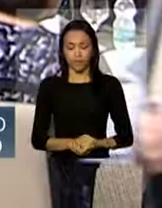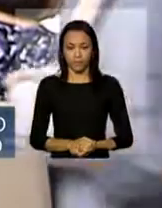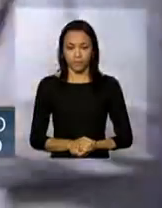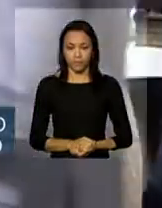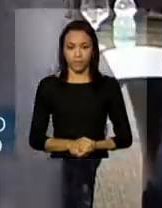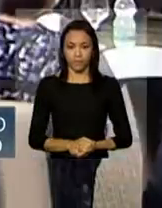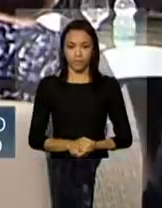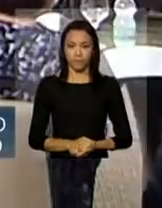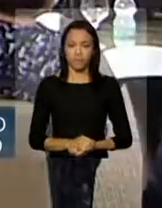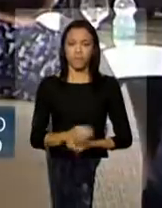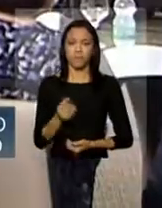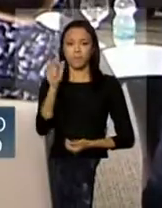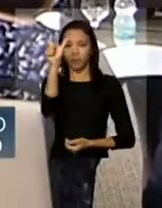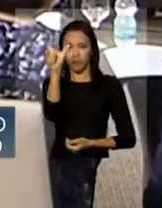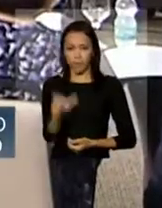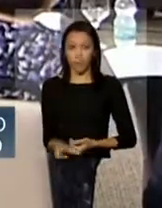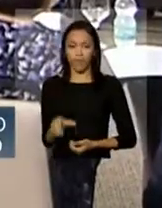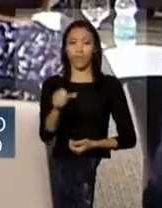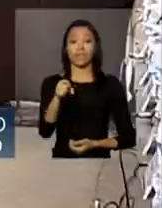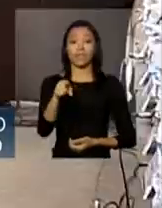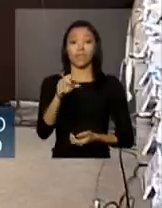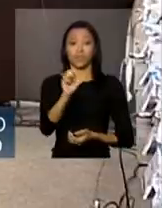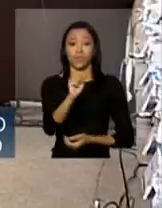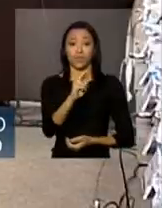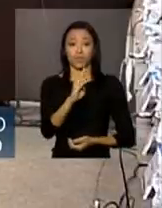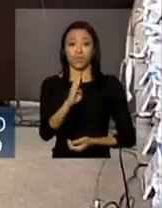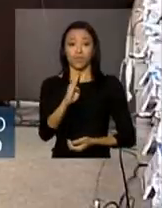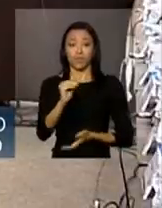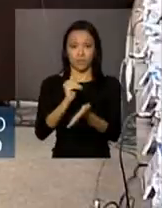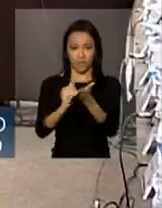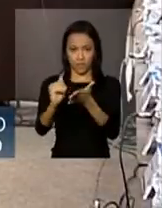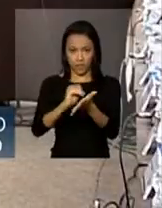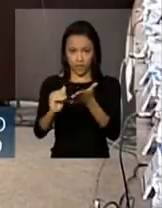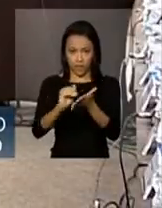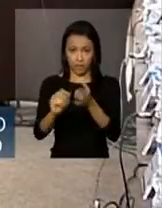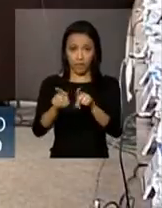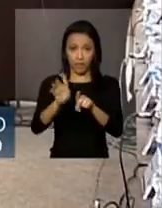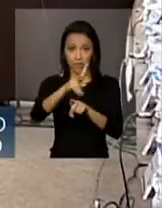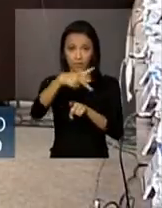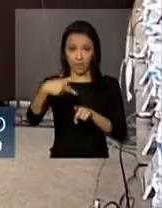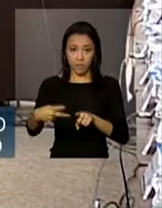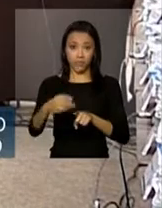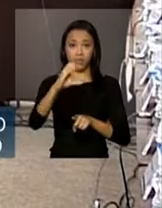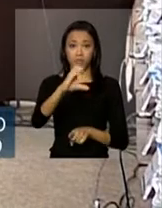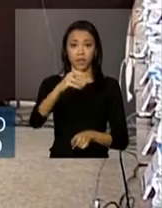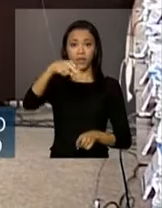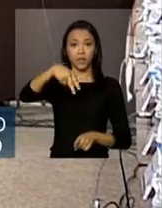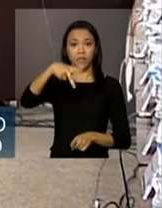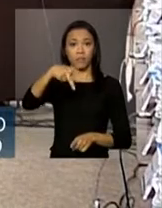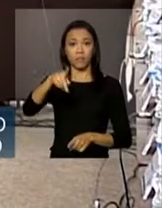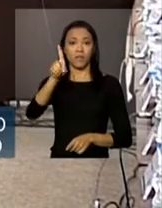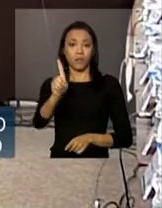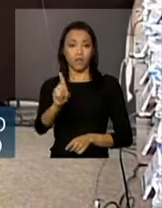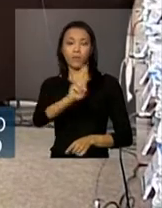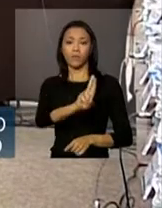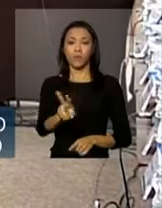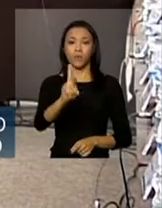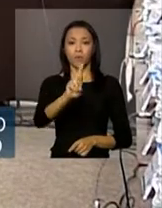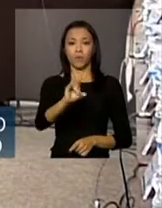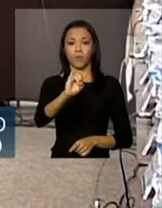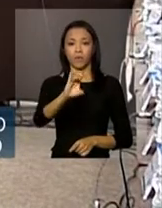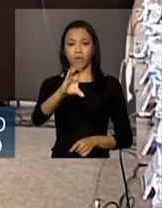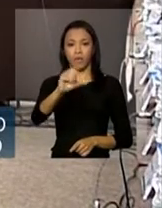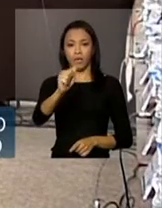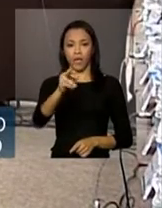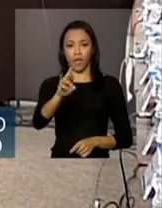O excelentíssimo senhor subsecretário de Ações Estratégicas e presidente do CNPD, Dr. Ricardo Paes de